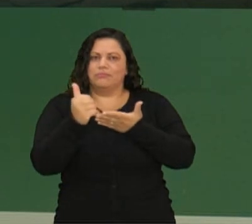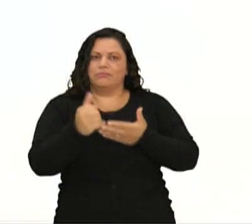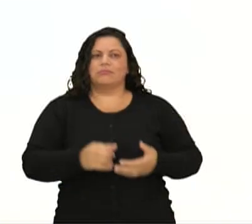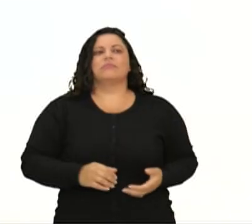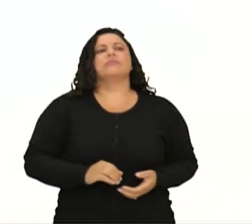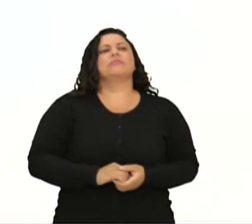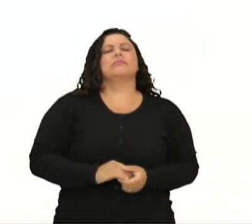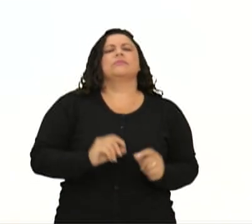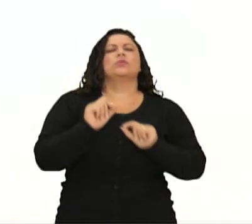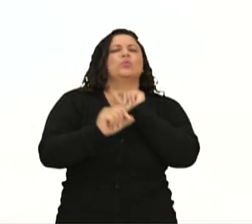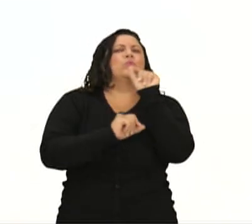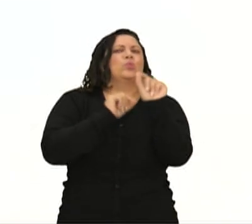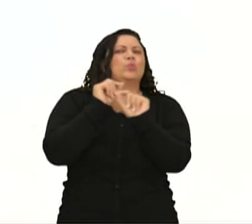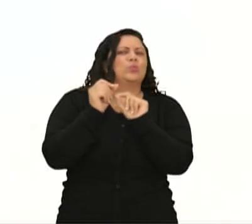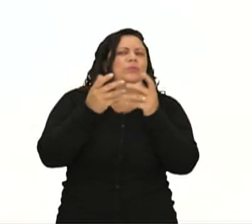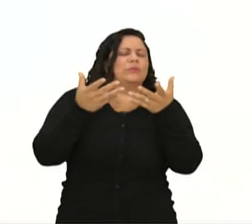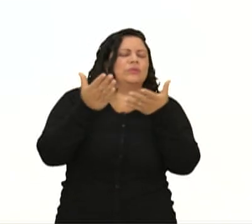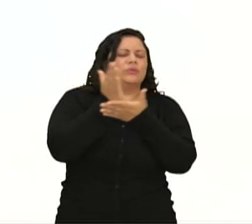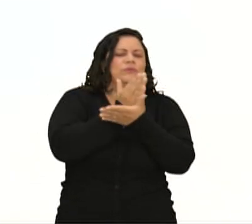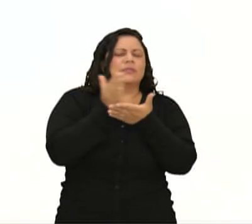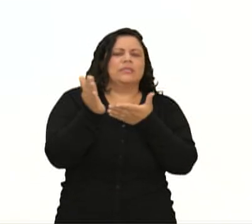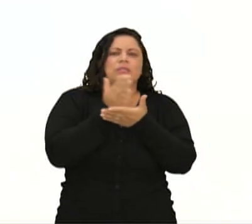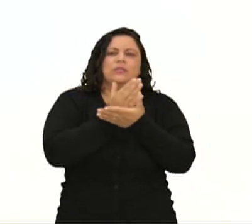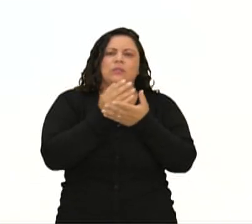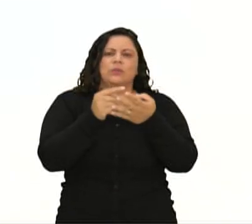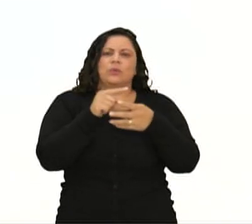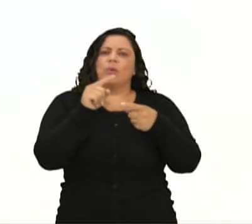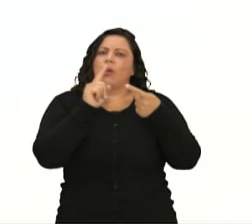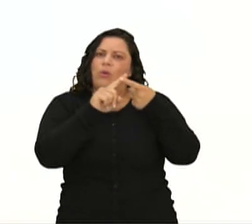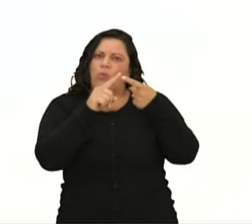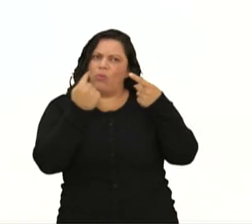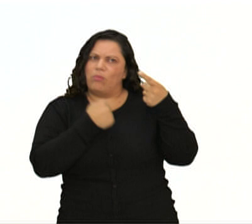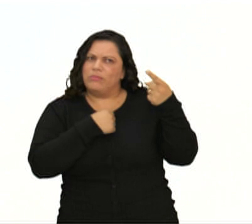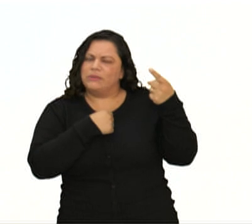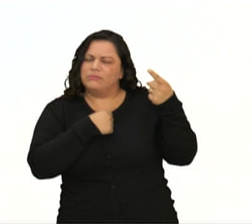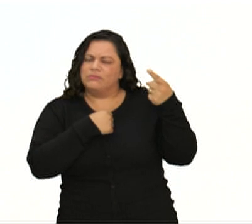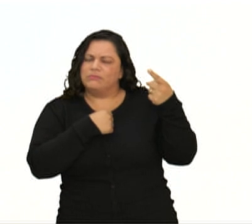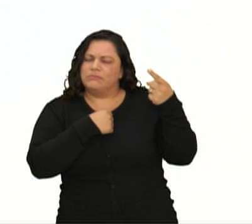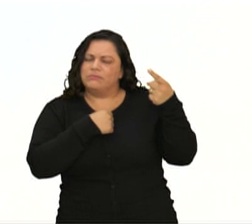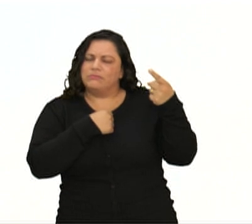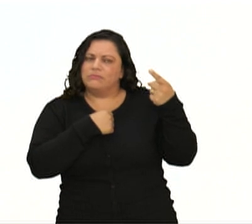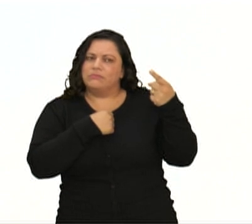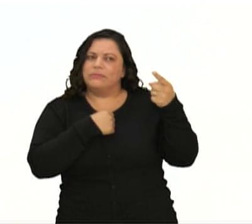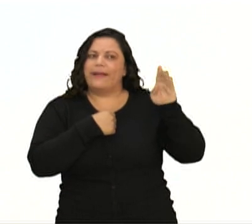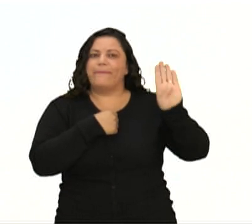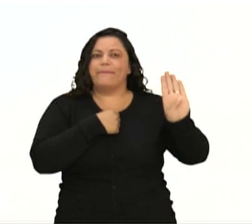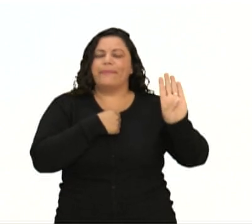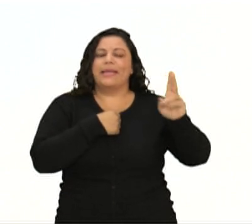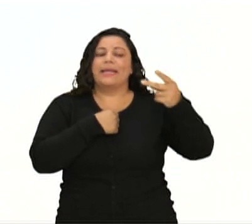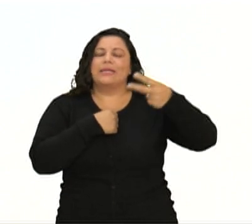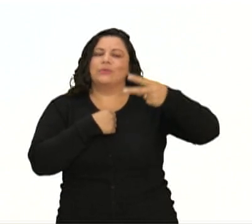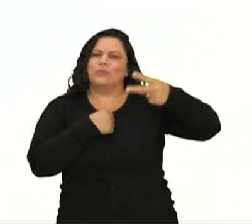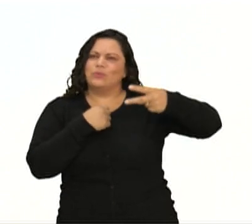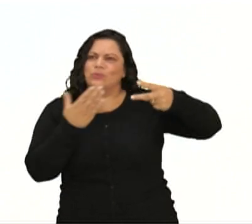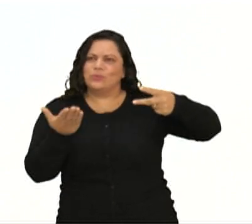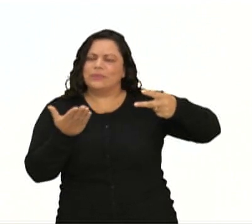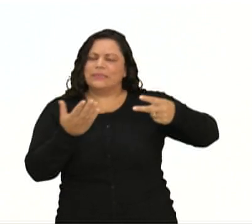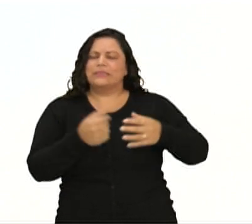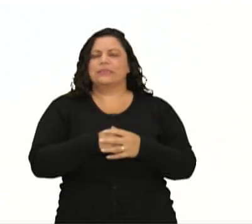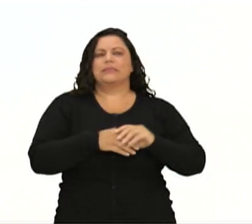então, é dividido em alternativa A, uma cavidade. A alternativa B, duas